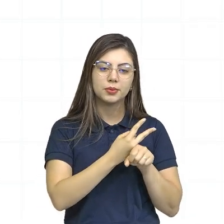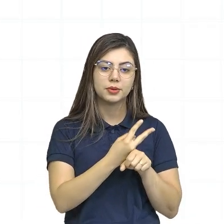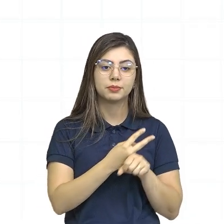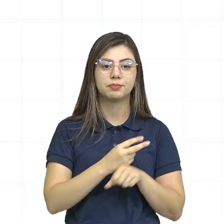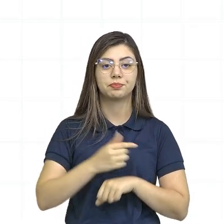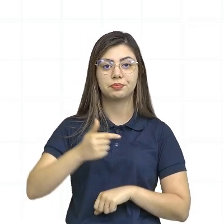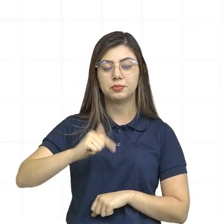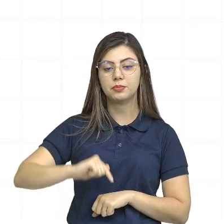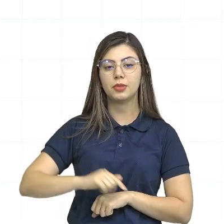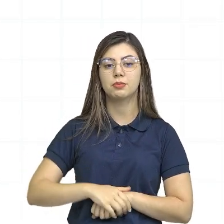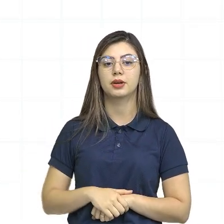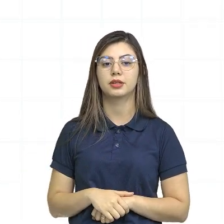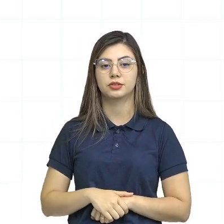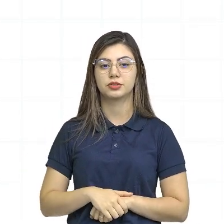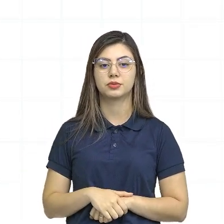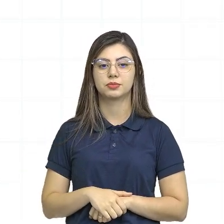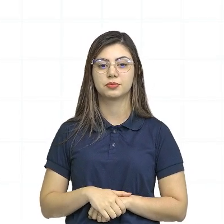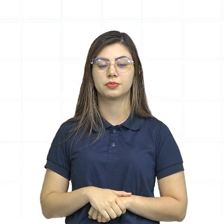datas,